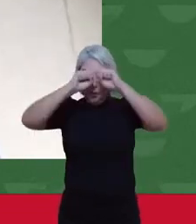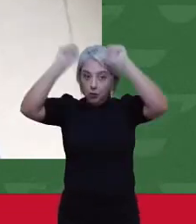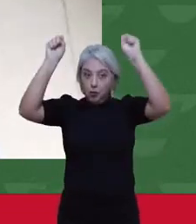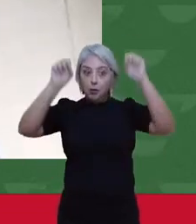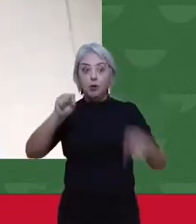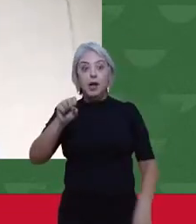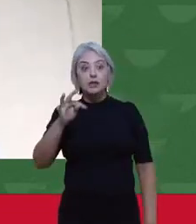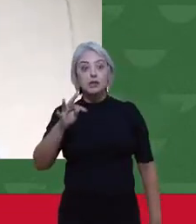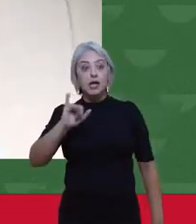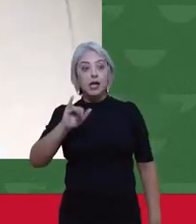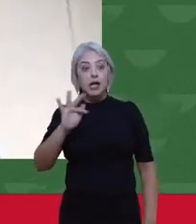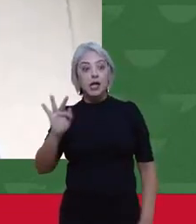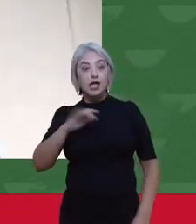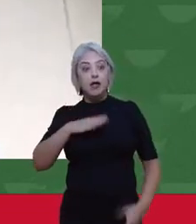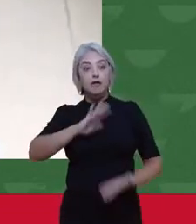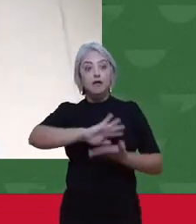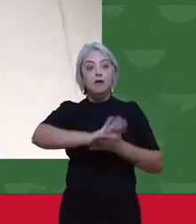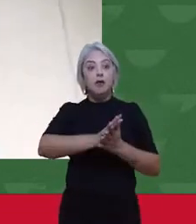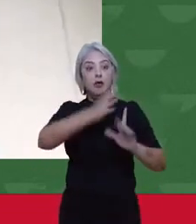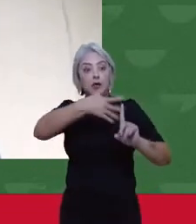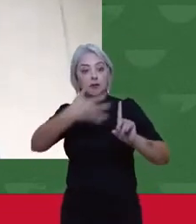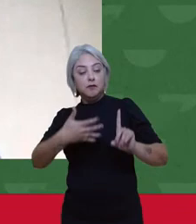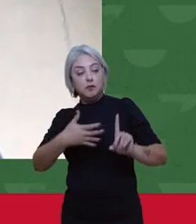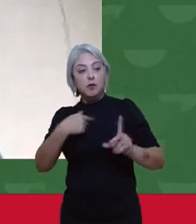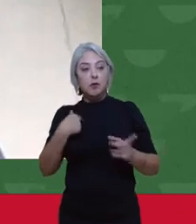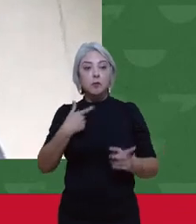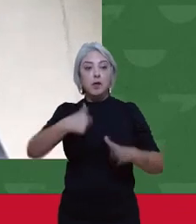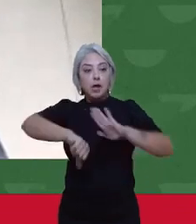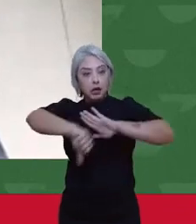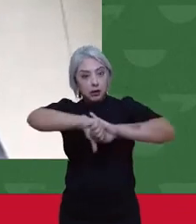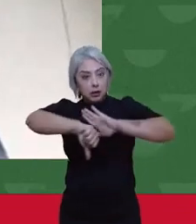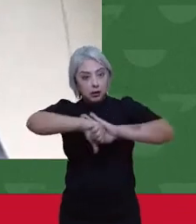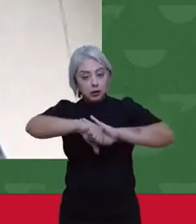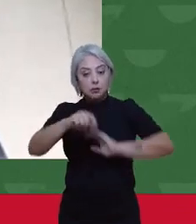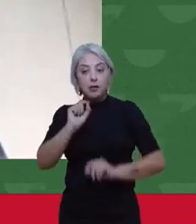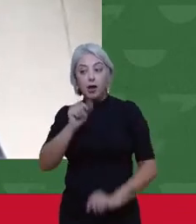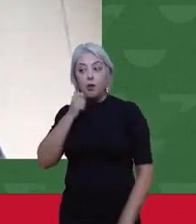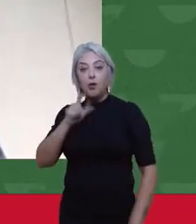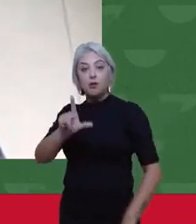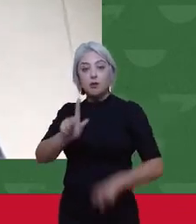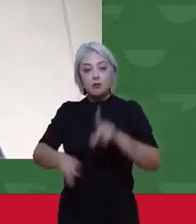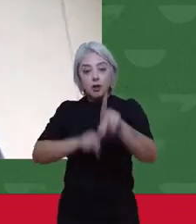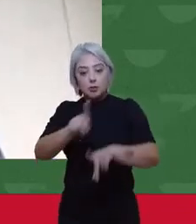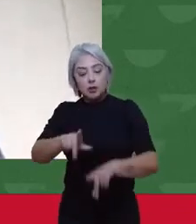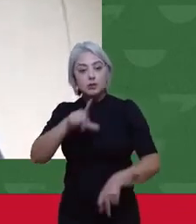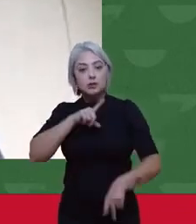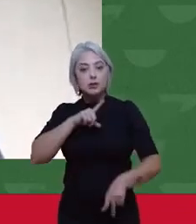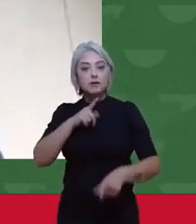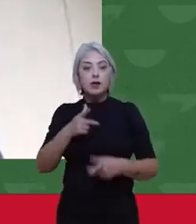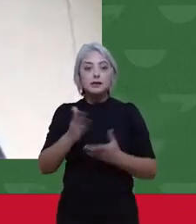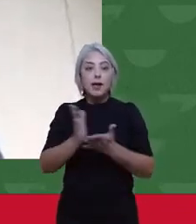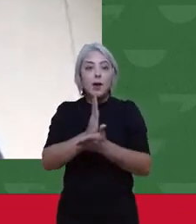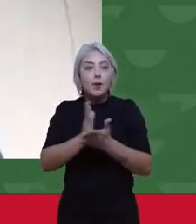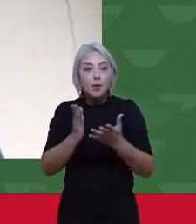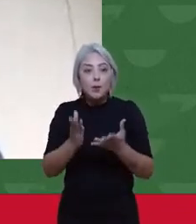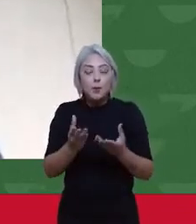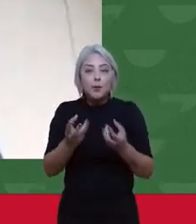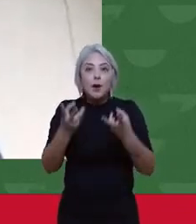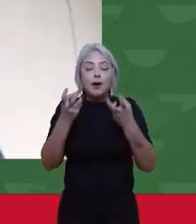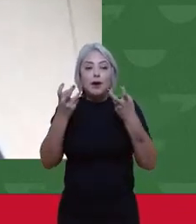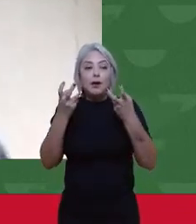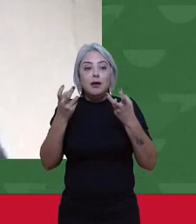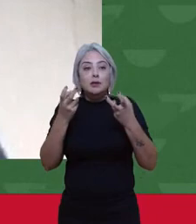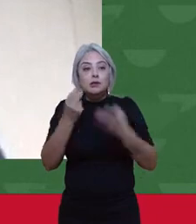que criminalizar a LGBTfobia para conseguir, né, que a população tivesse alguma perspectiva de